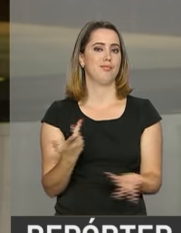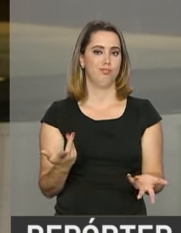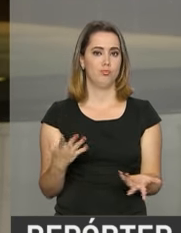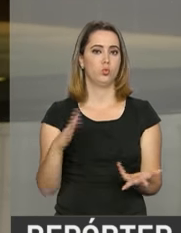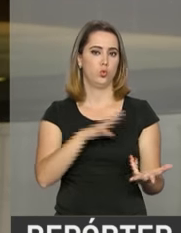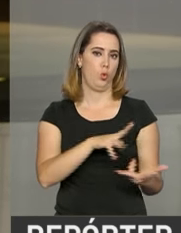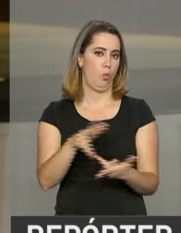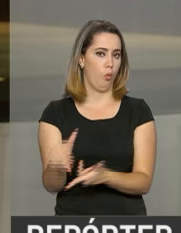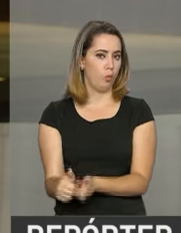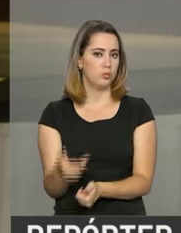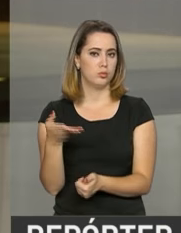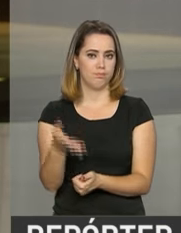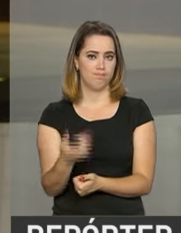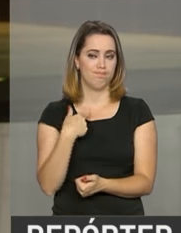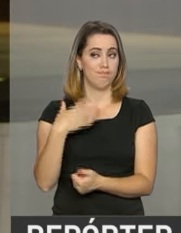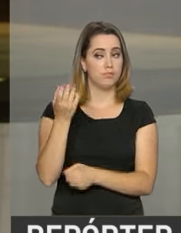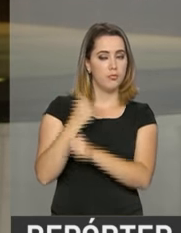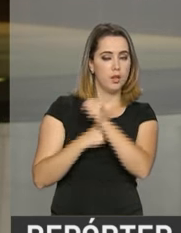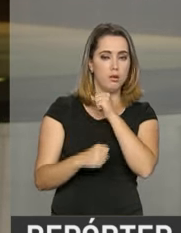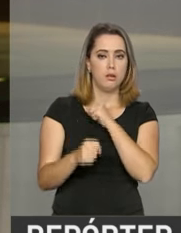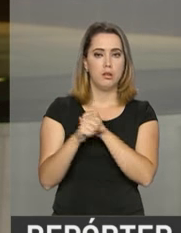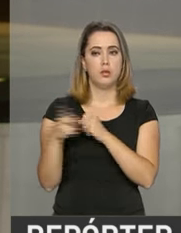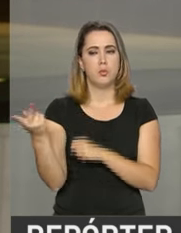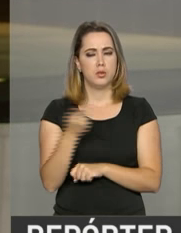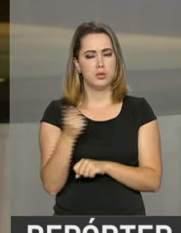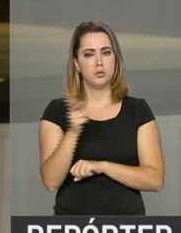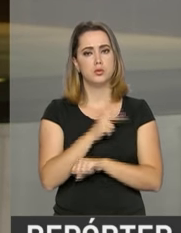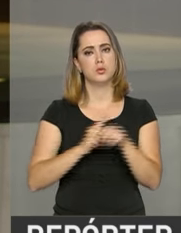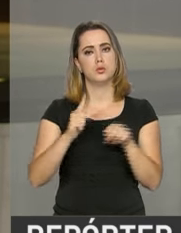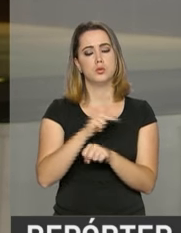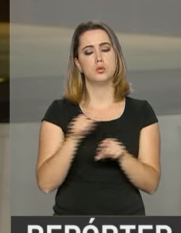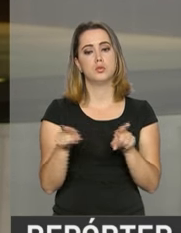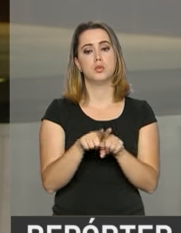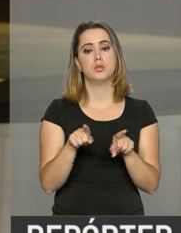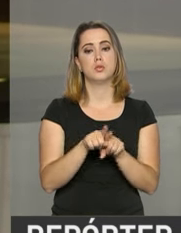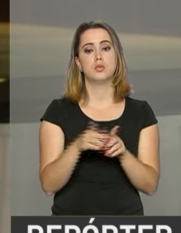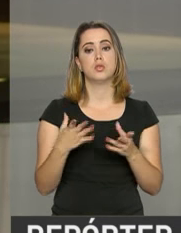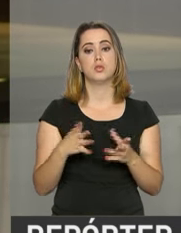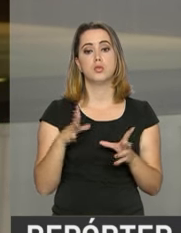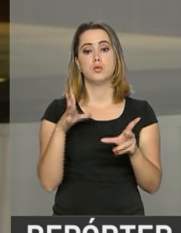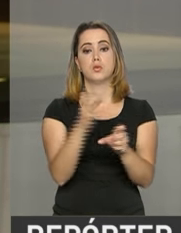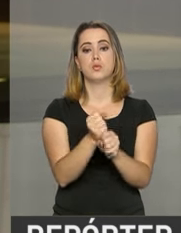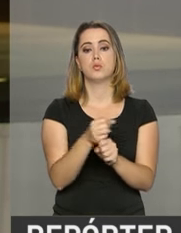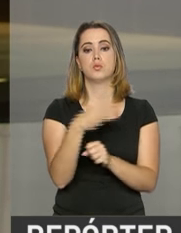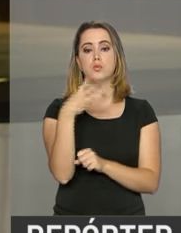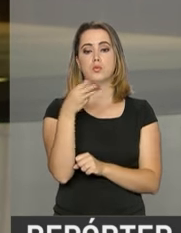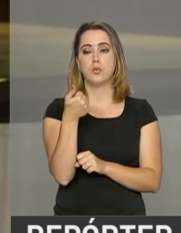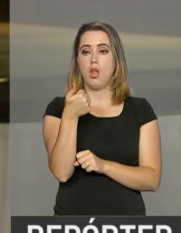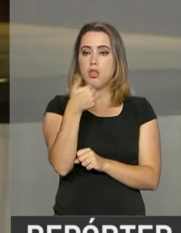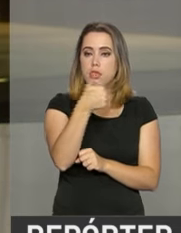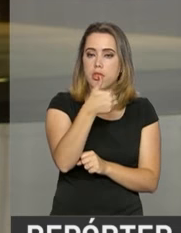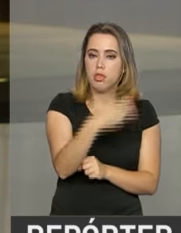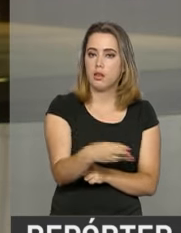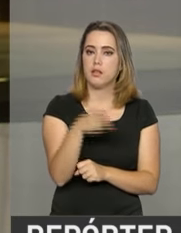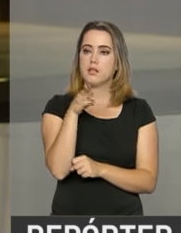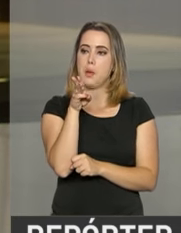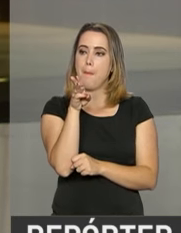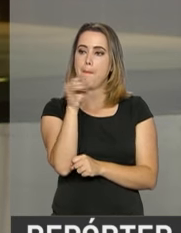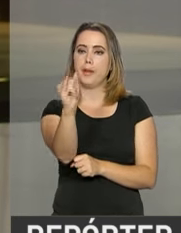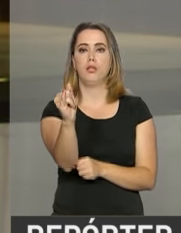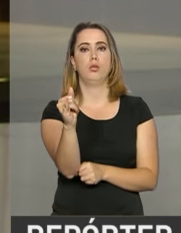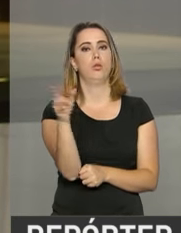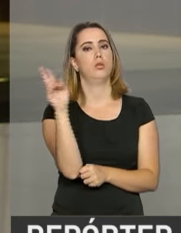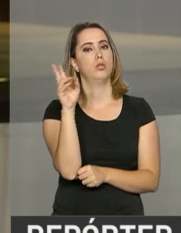passado a relação bilateral Brasil e Argentina teve um montante de 13 bilhões 400